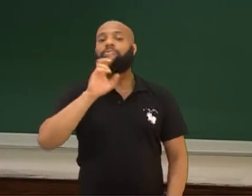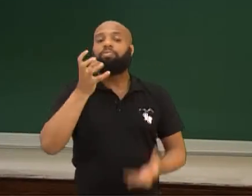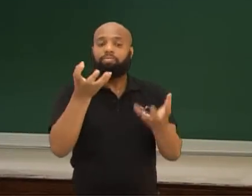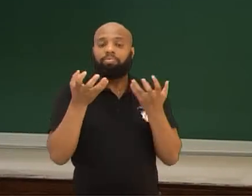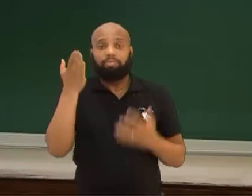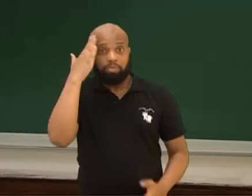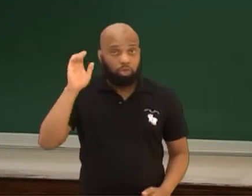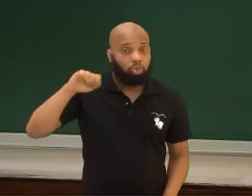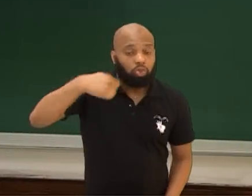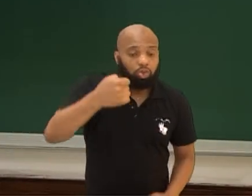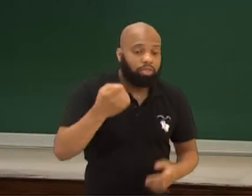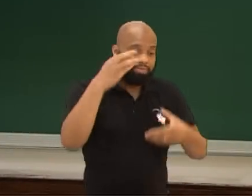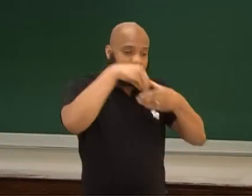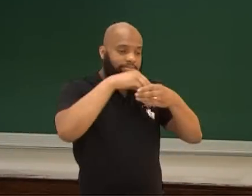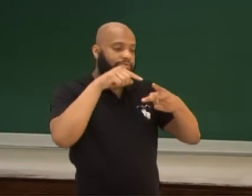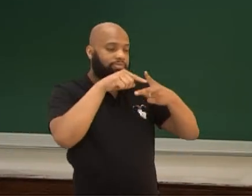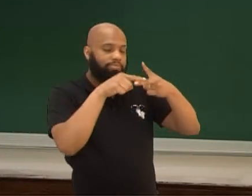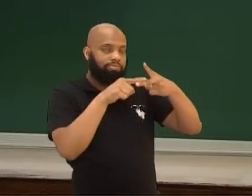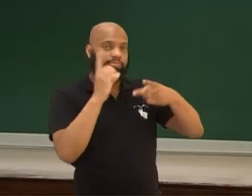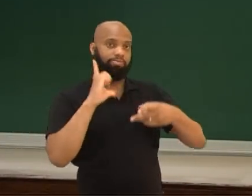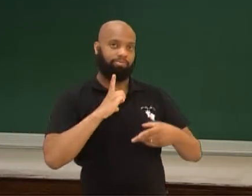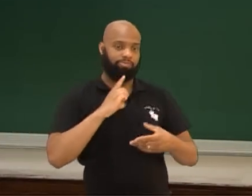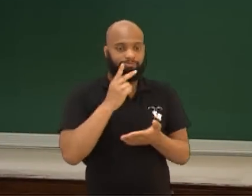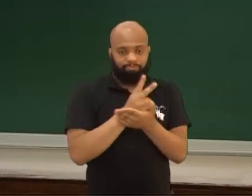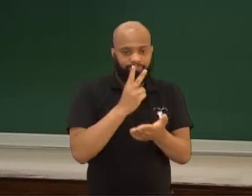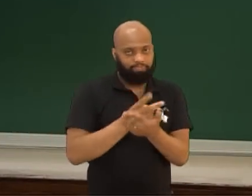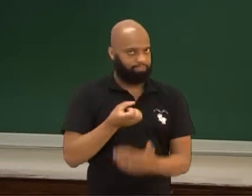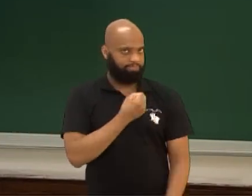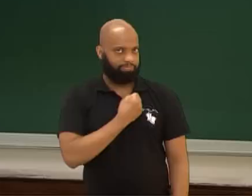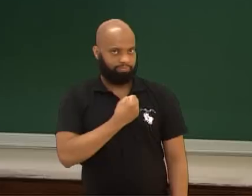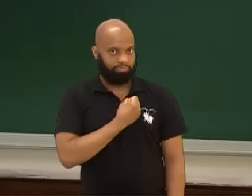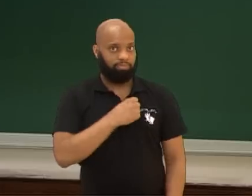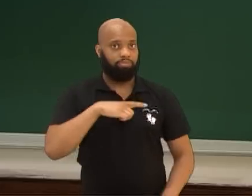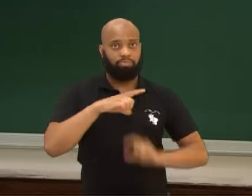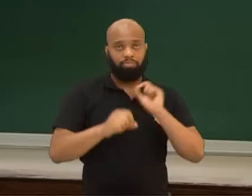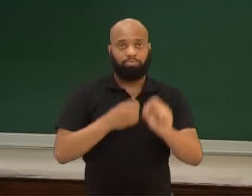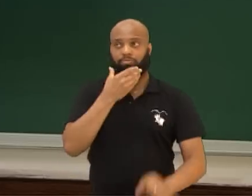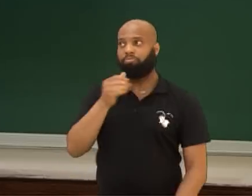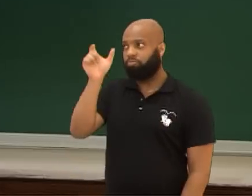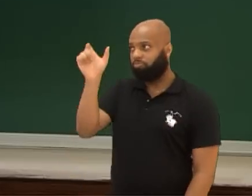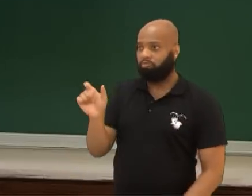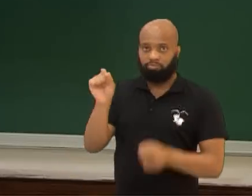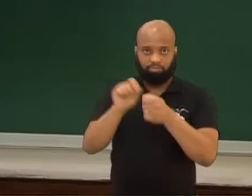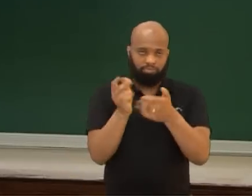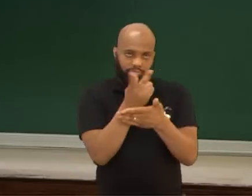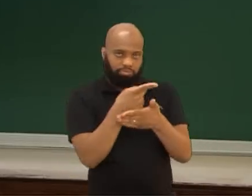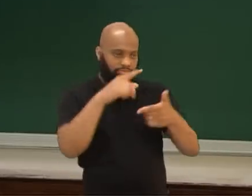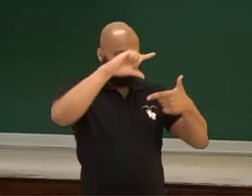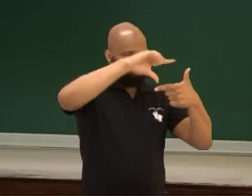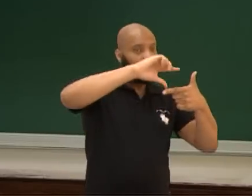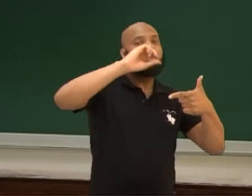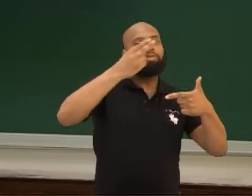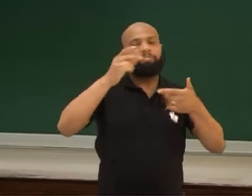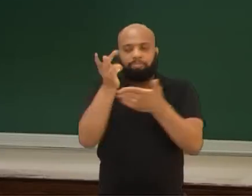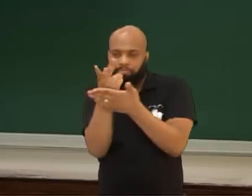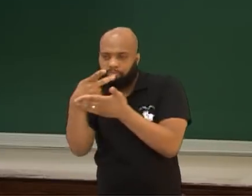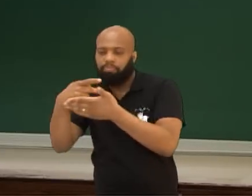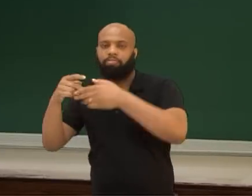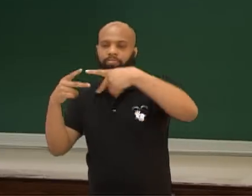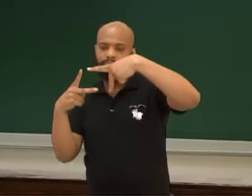ângulos internos tinham a mesma medida, o ângulo interno. Então, ou o Márcio desenhou um retângulo, ou o Márcio desenhou um